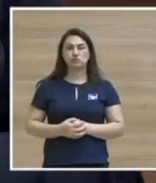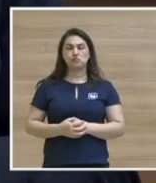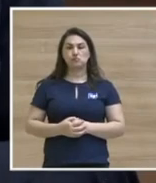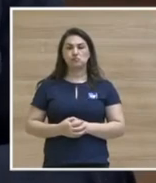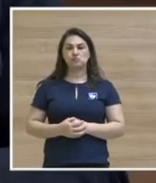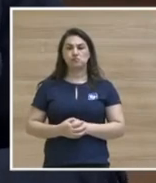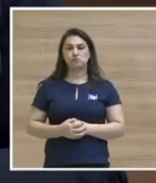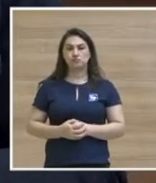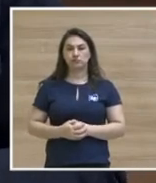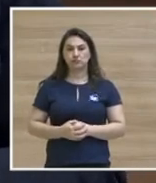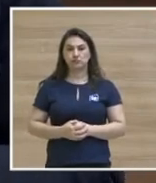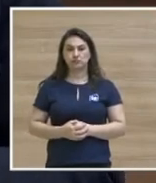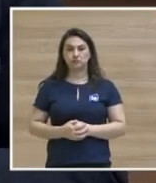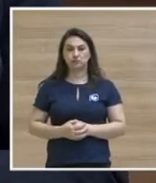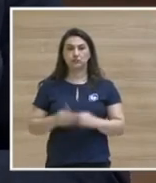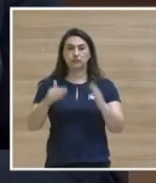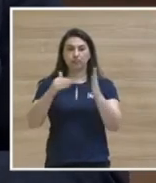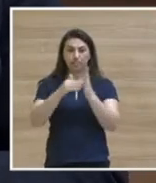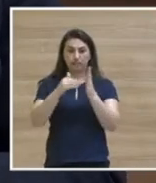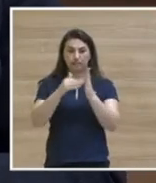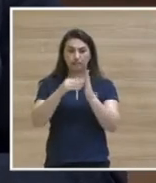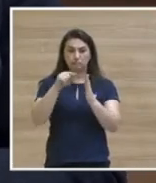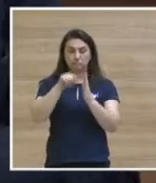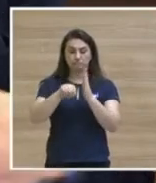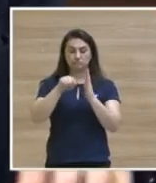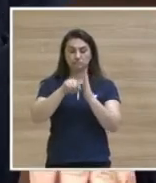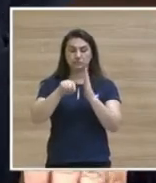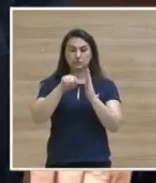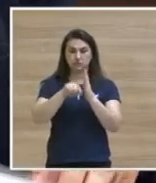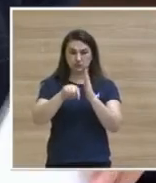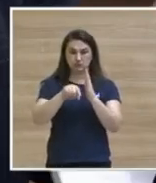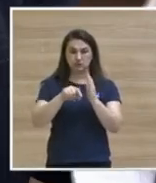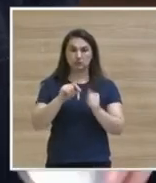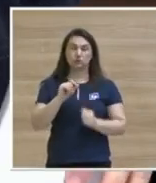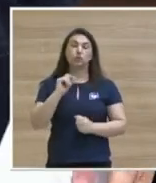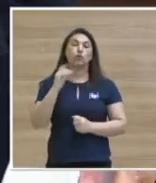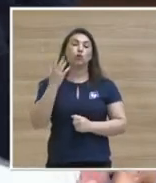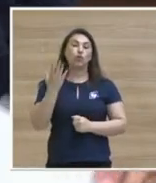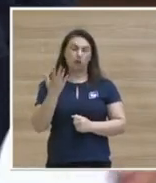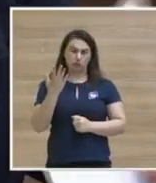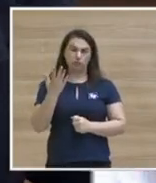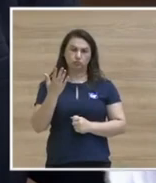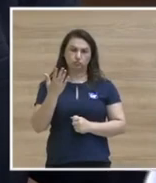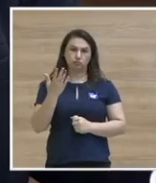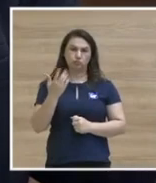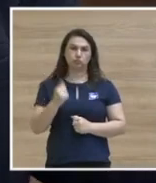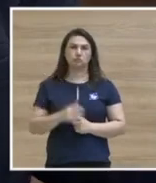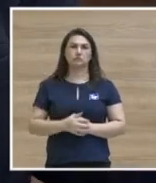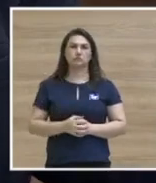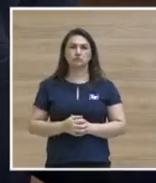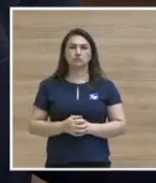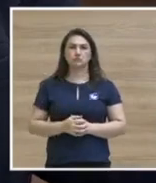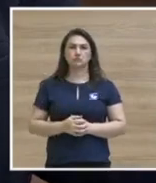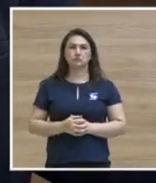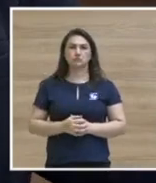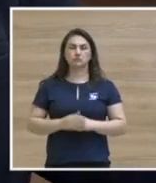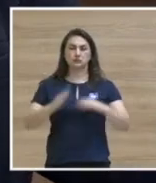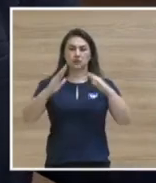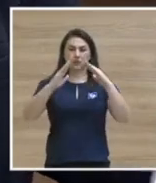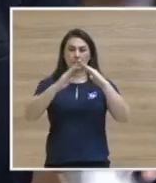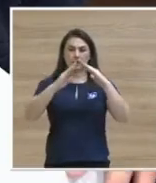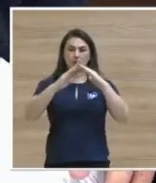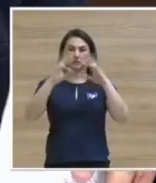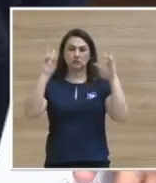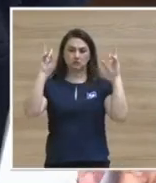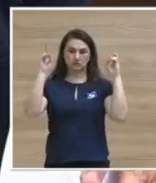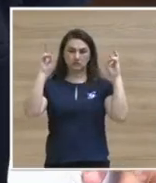e tivemos nas últimas horas a informação de que um dos processos deu fracassado que a casa temática